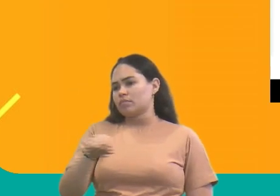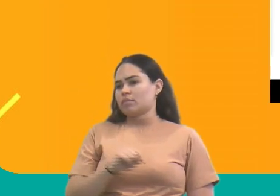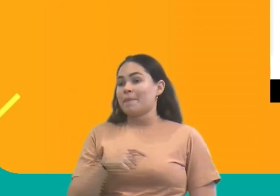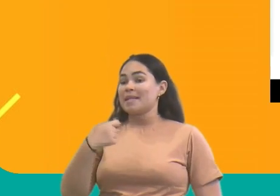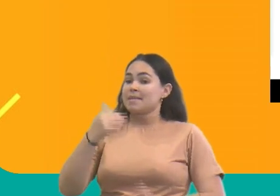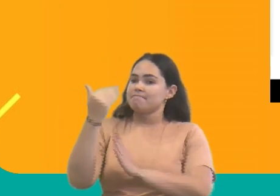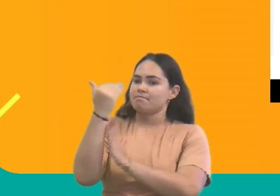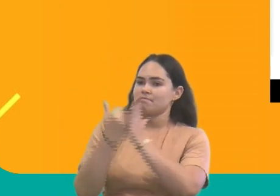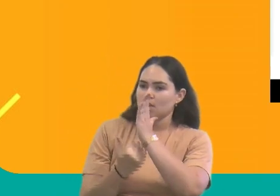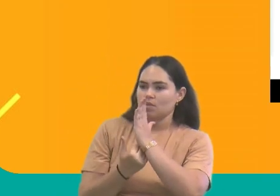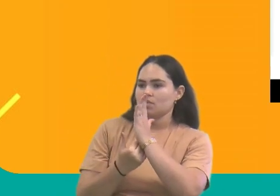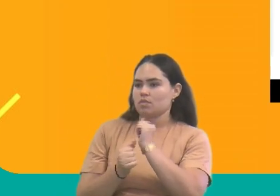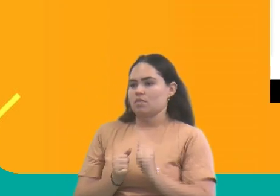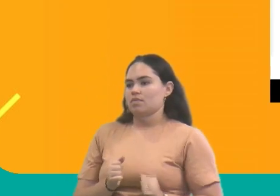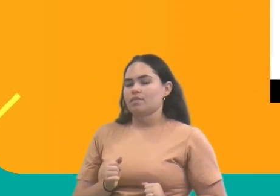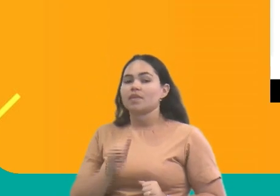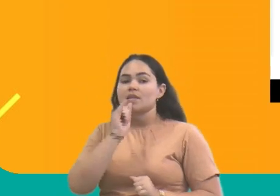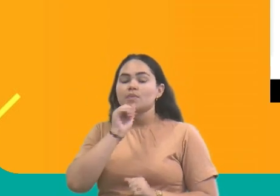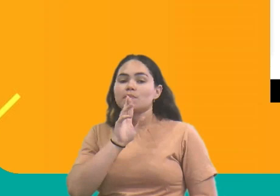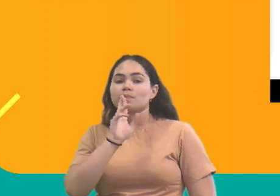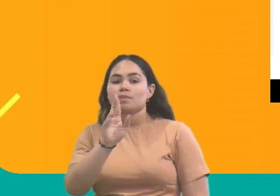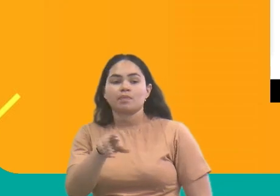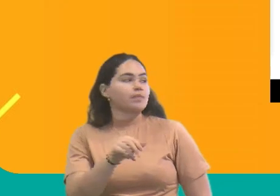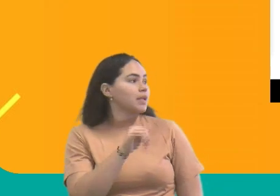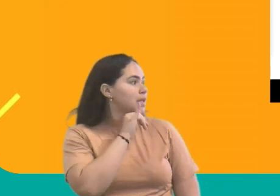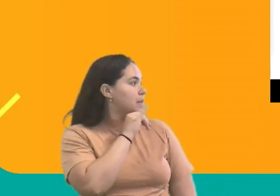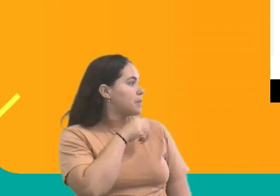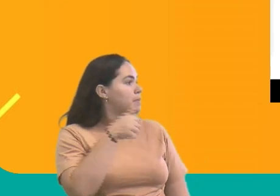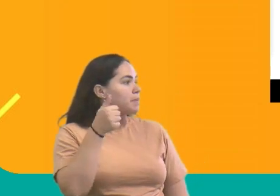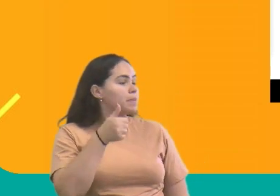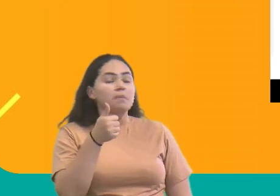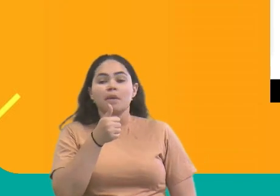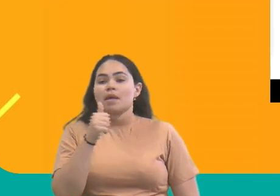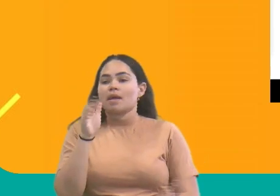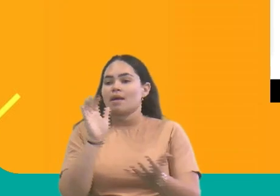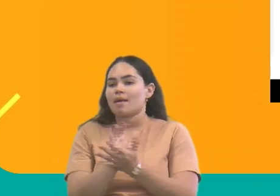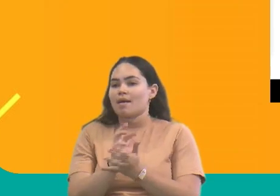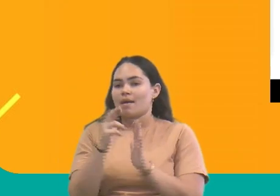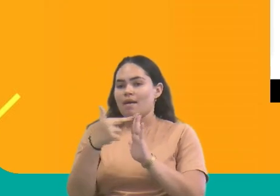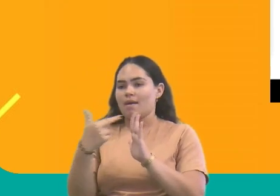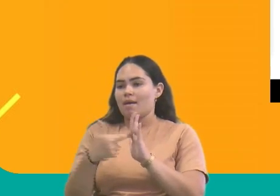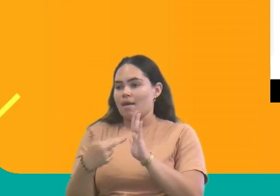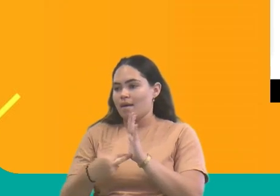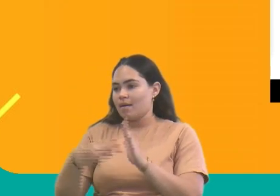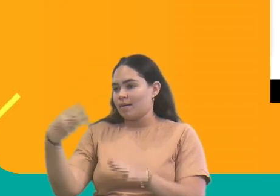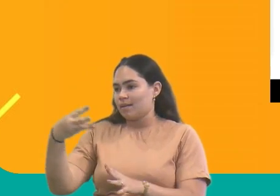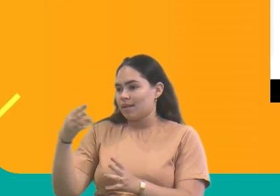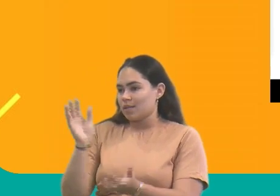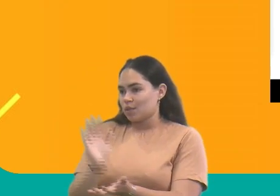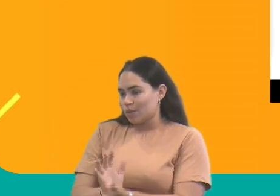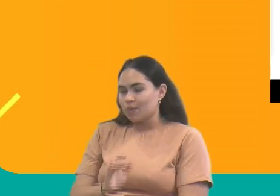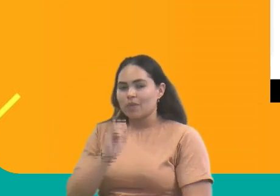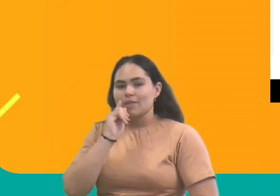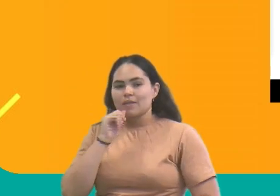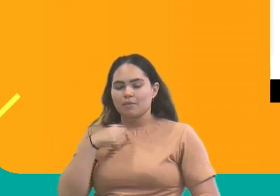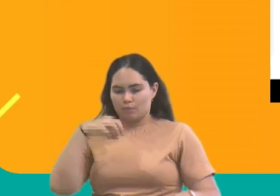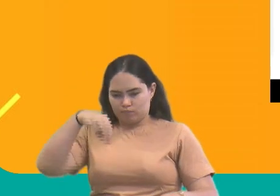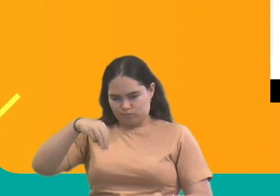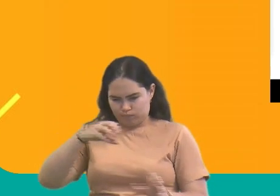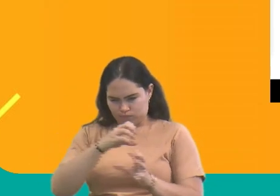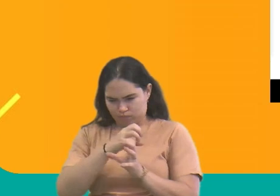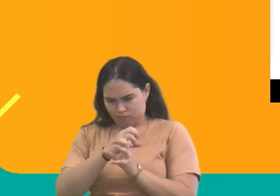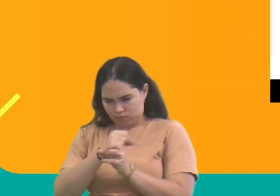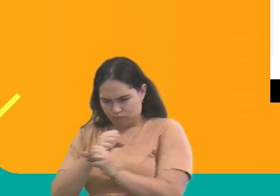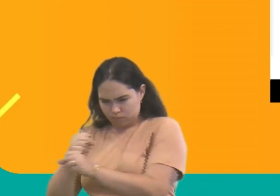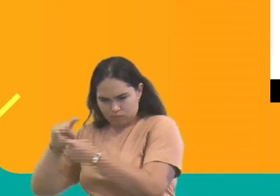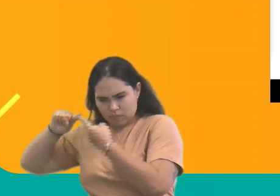detalhe, o resultado da primeira regra de 3. O primeiro raciocínio matemático vai